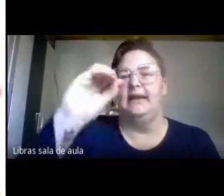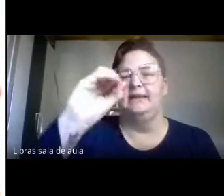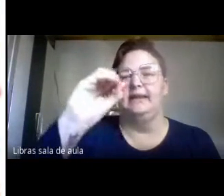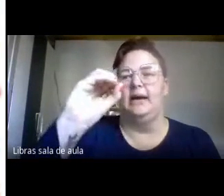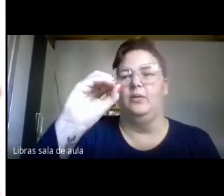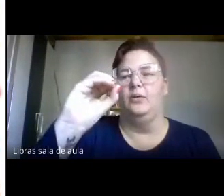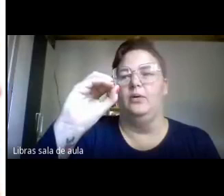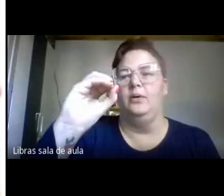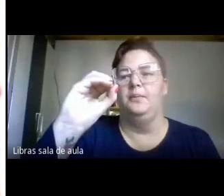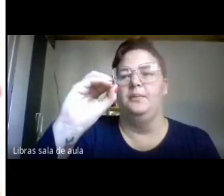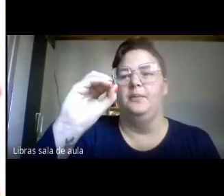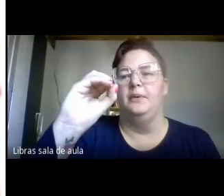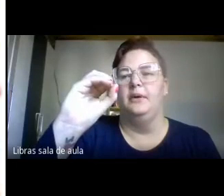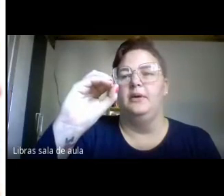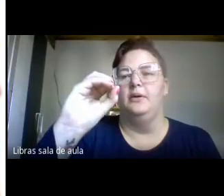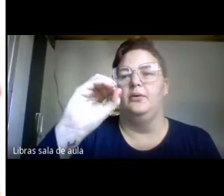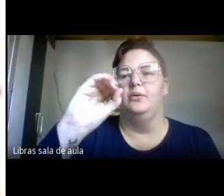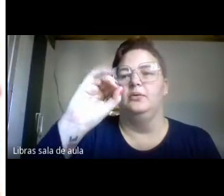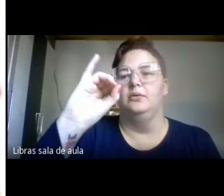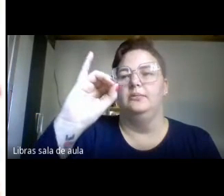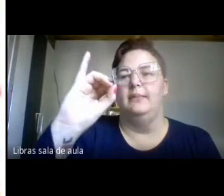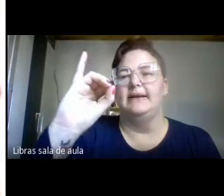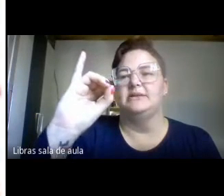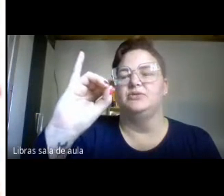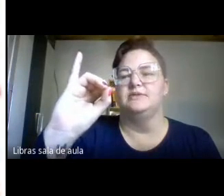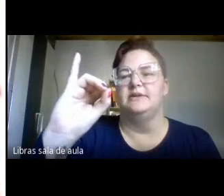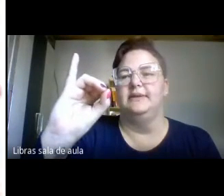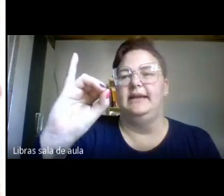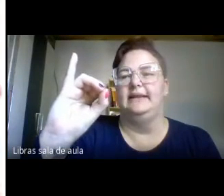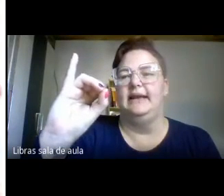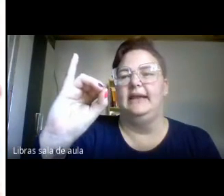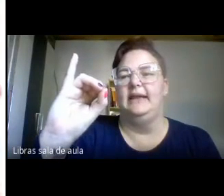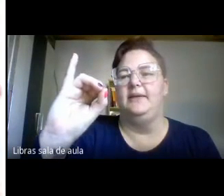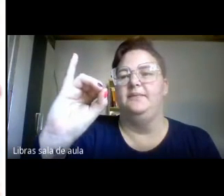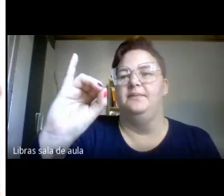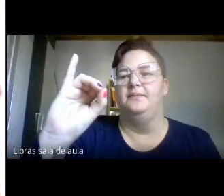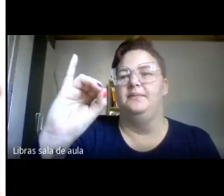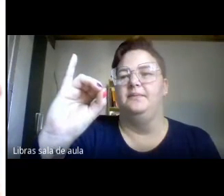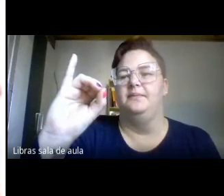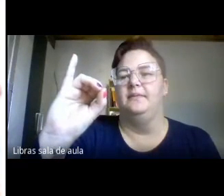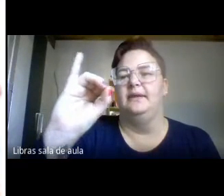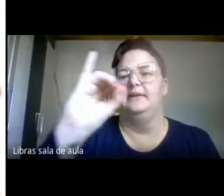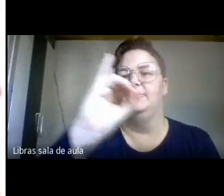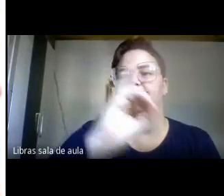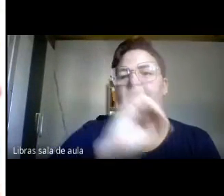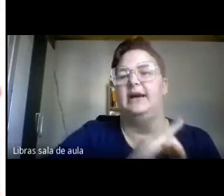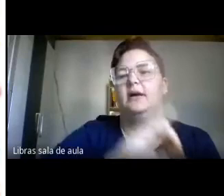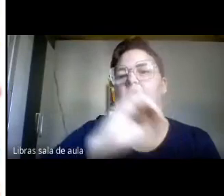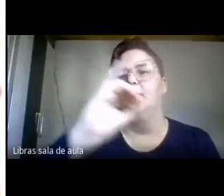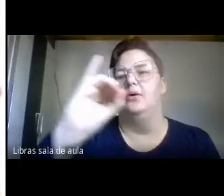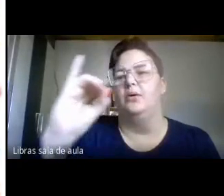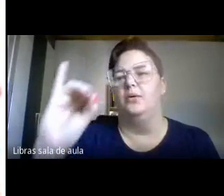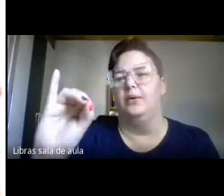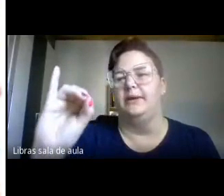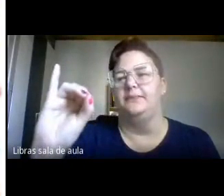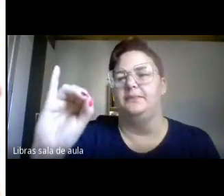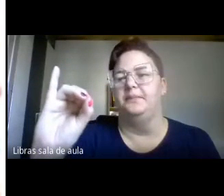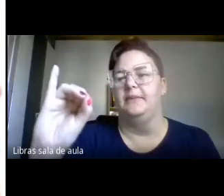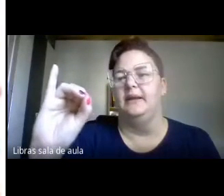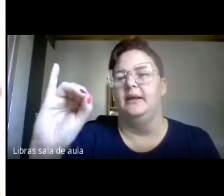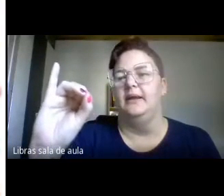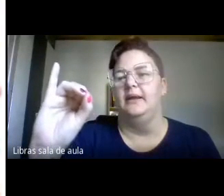que é a letra O, mais a junção da letra I, então fica